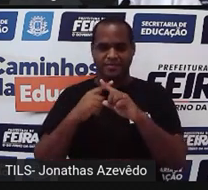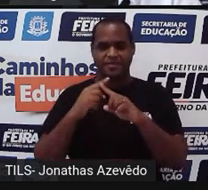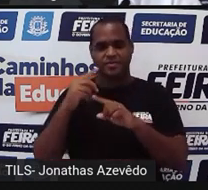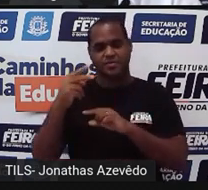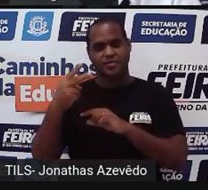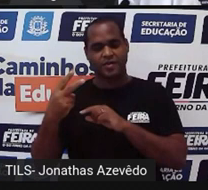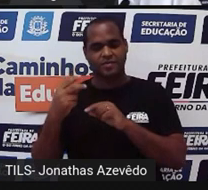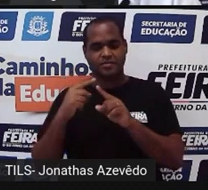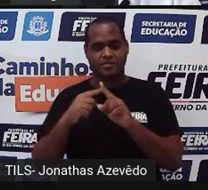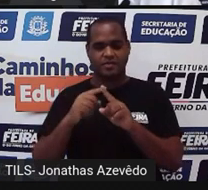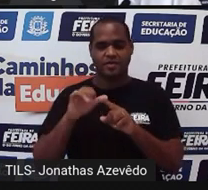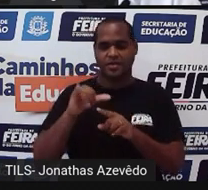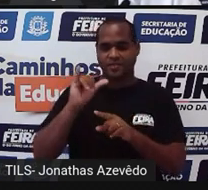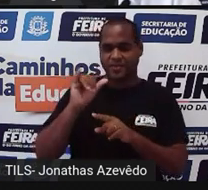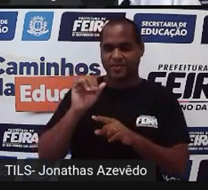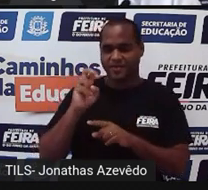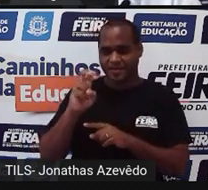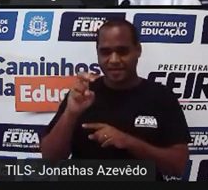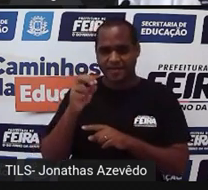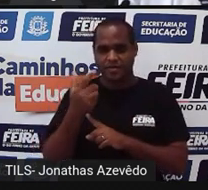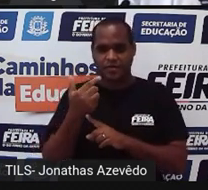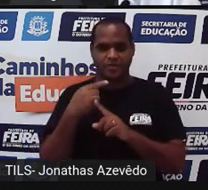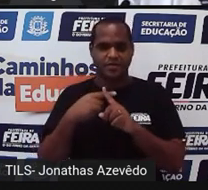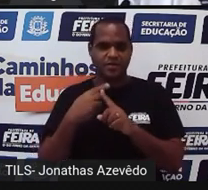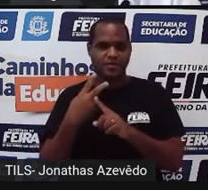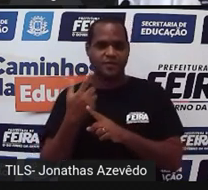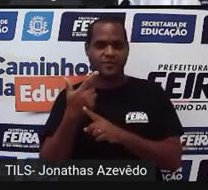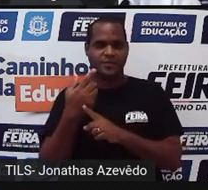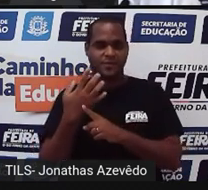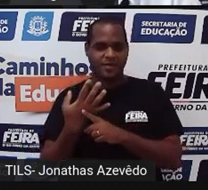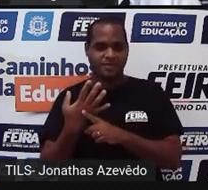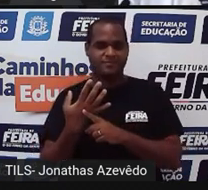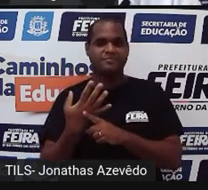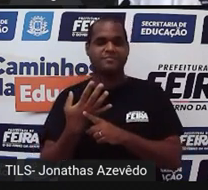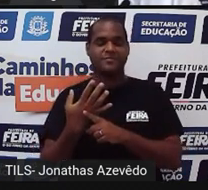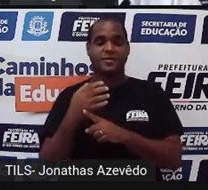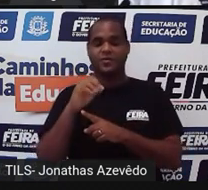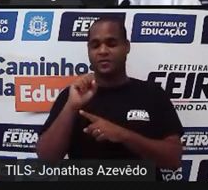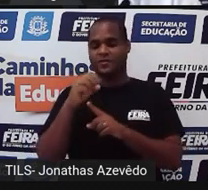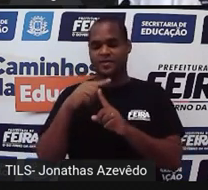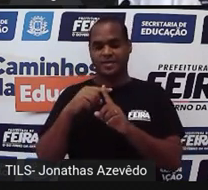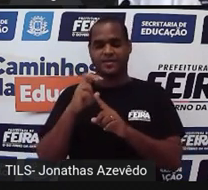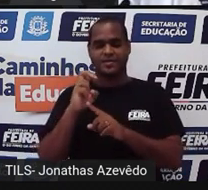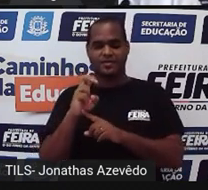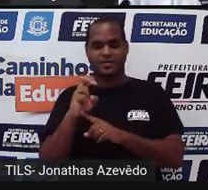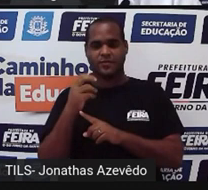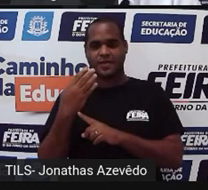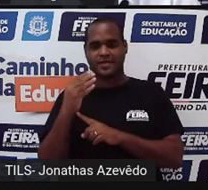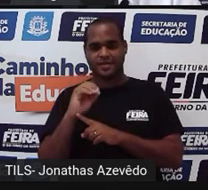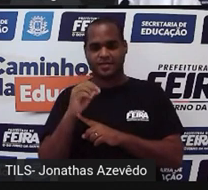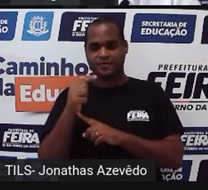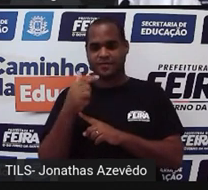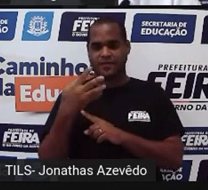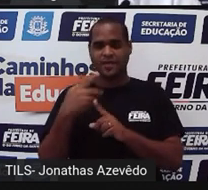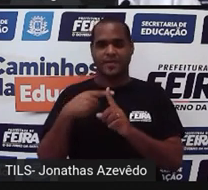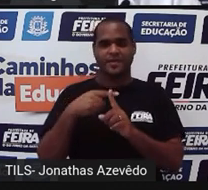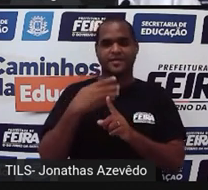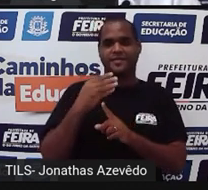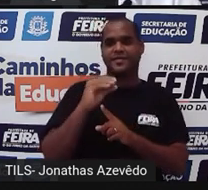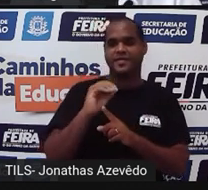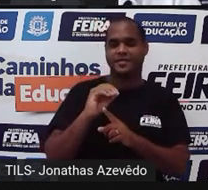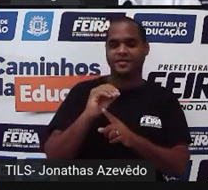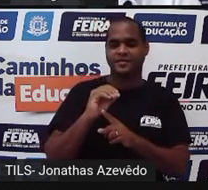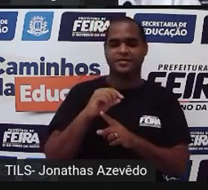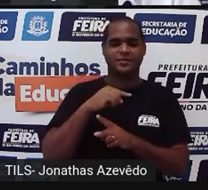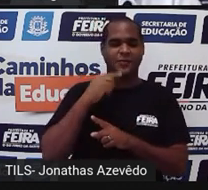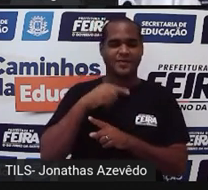y por 5, 12 vezes 2, 24, mais 8 vezes 5, 40, 24 mais 40